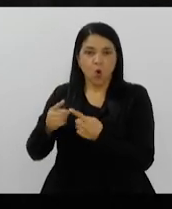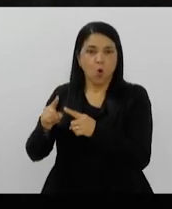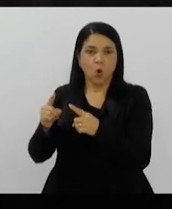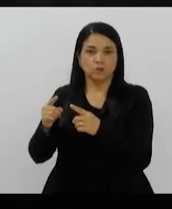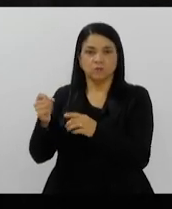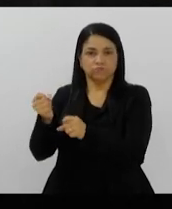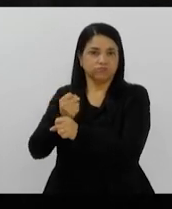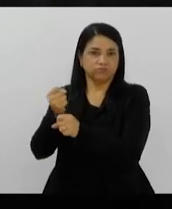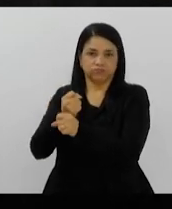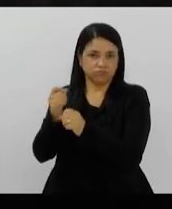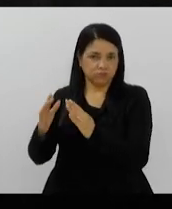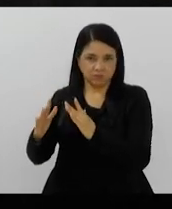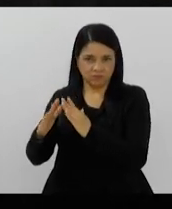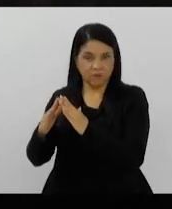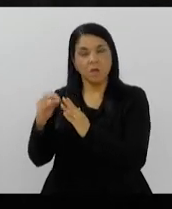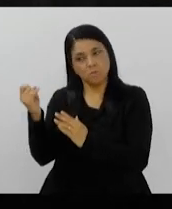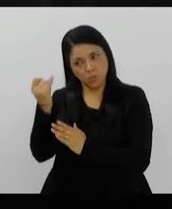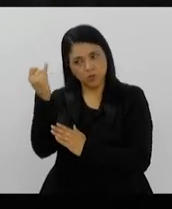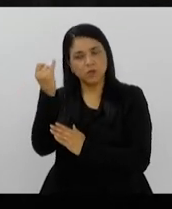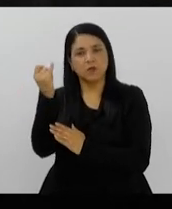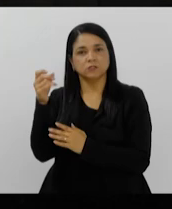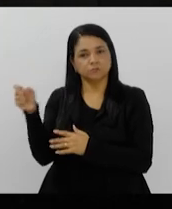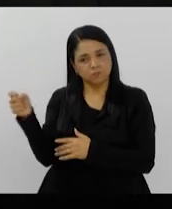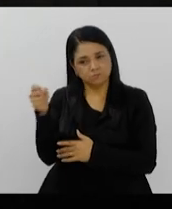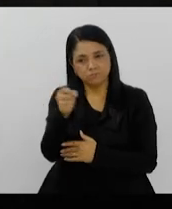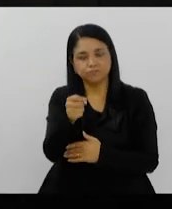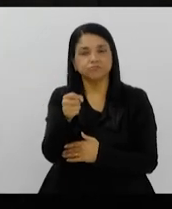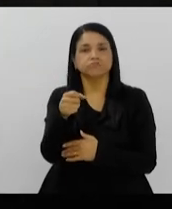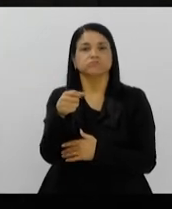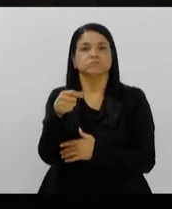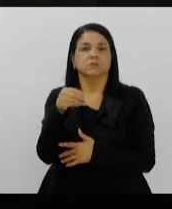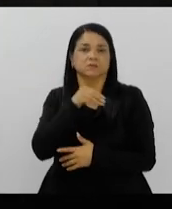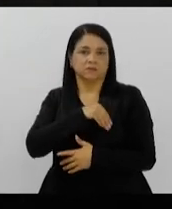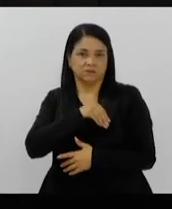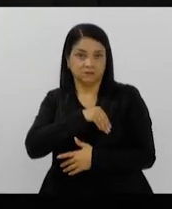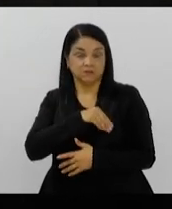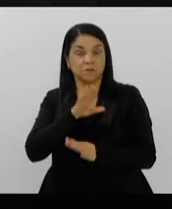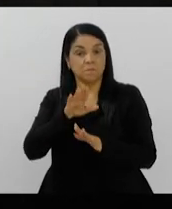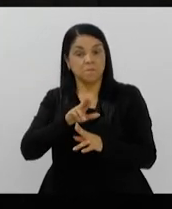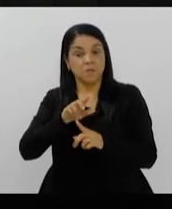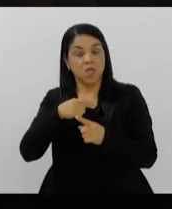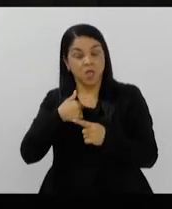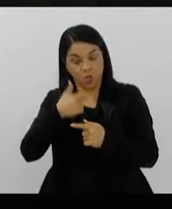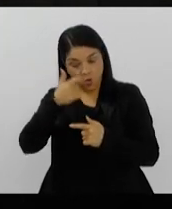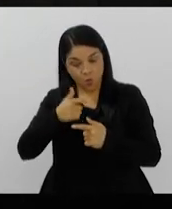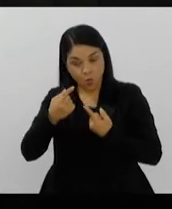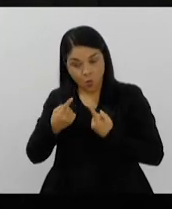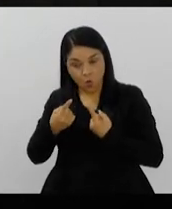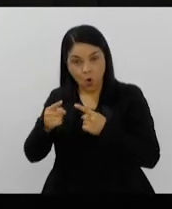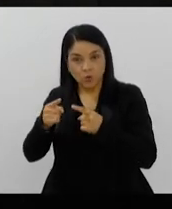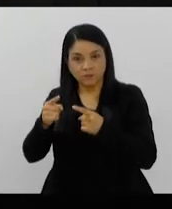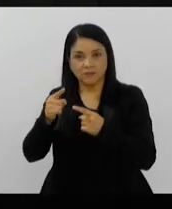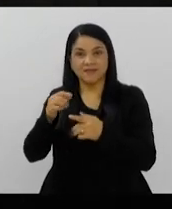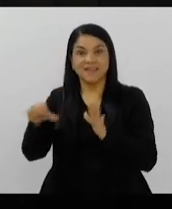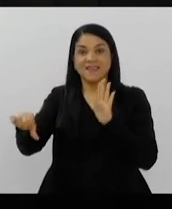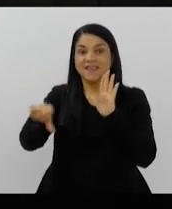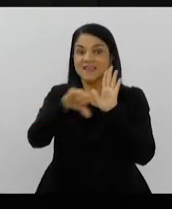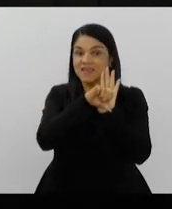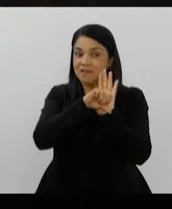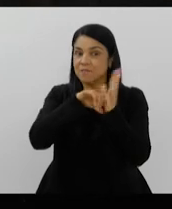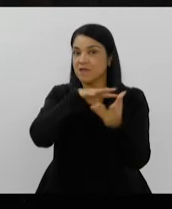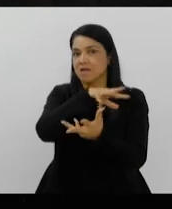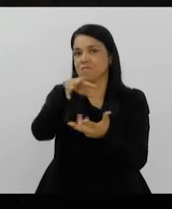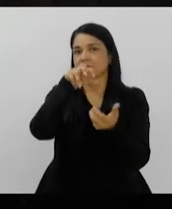construção civil é importantíssima para gerar emprego e renda nas nossas cidades. Mas eu sou contra crime ambiental a favor